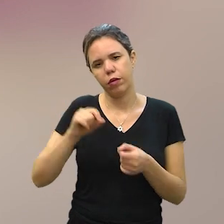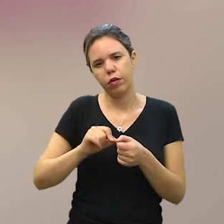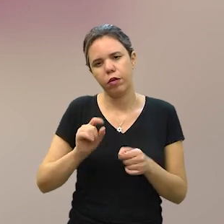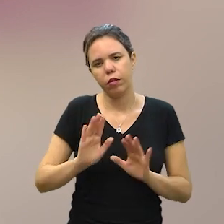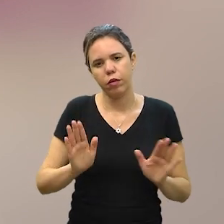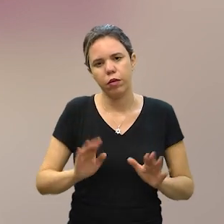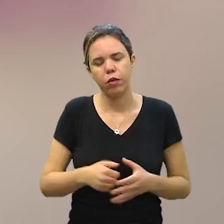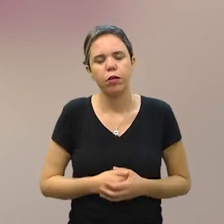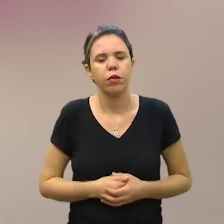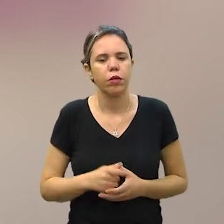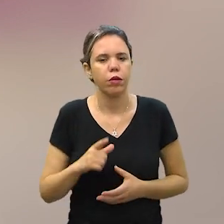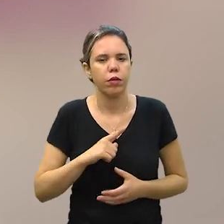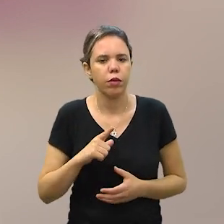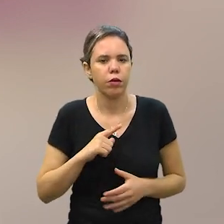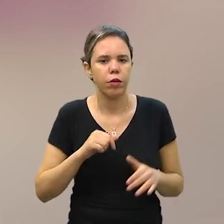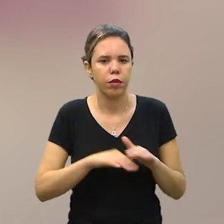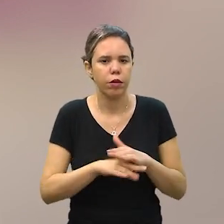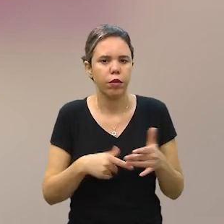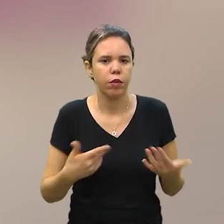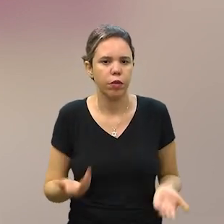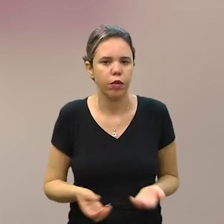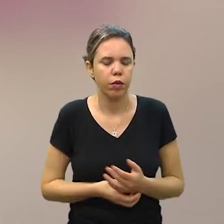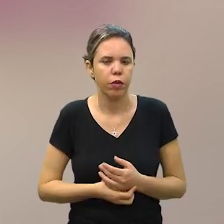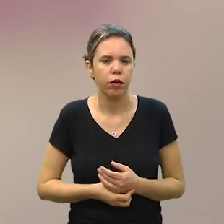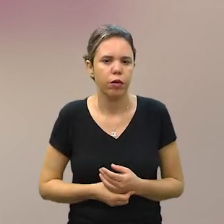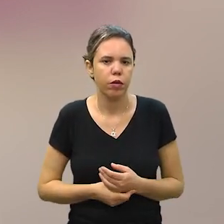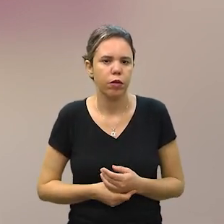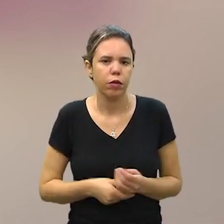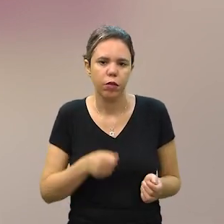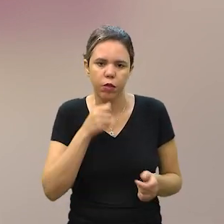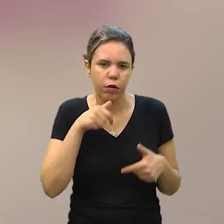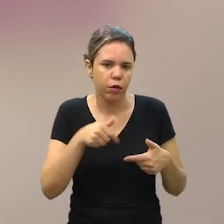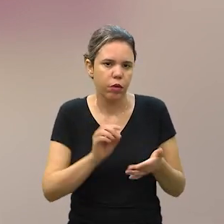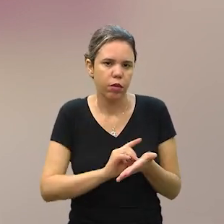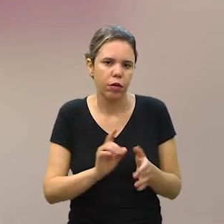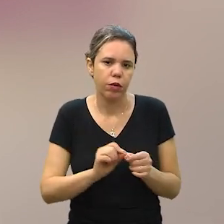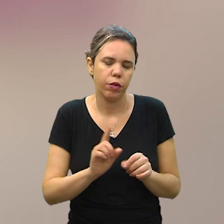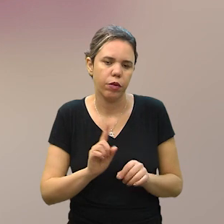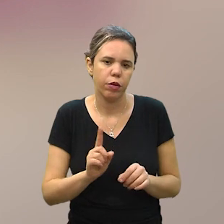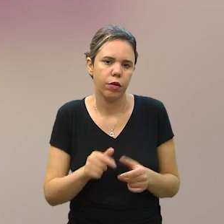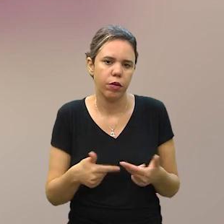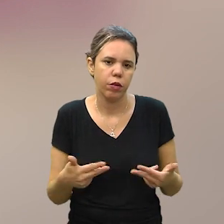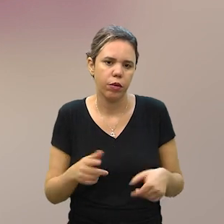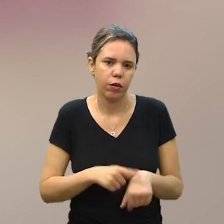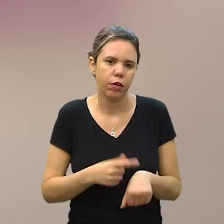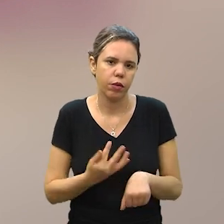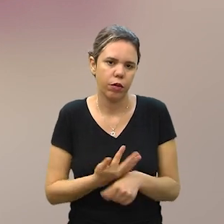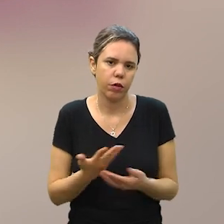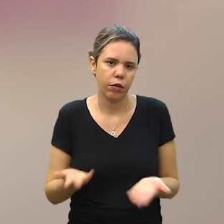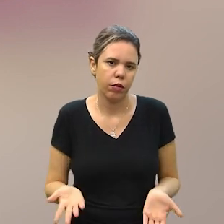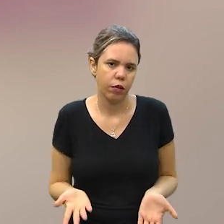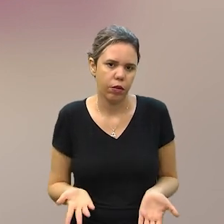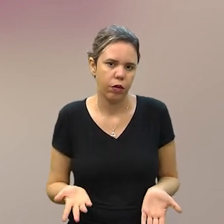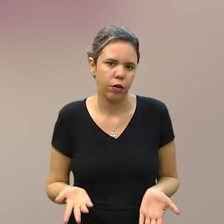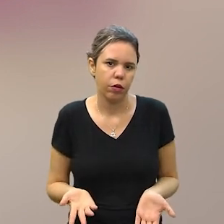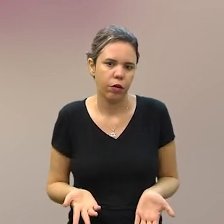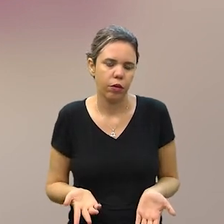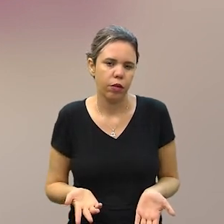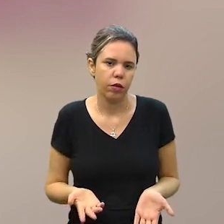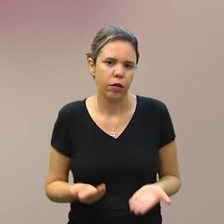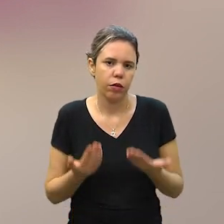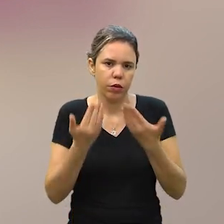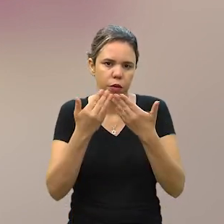tempo a gente tem ali guardado, mas não realiza, talvez esse seja um momento, né, de